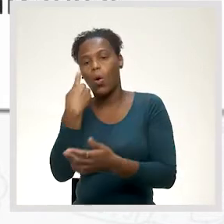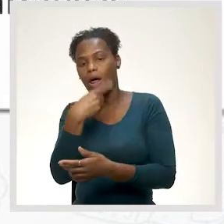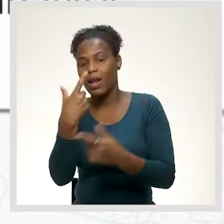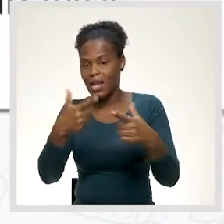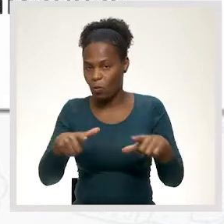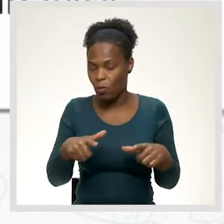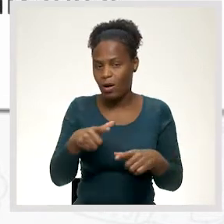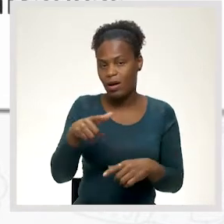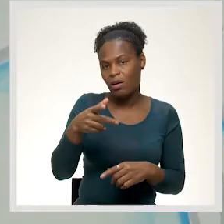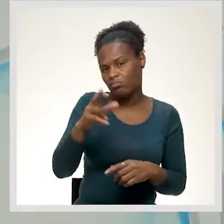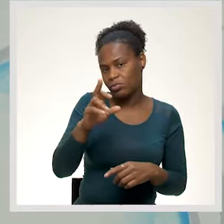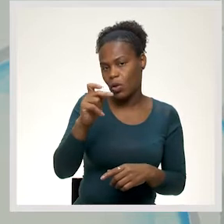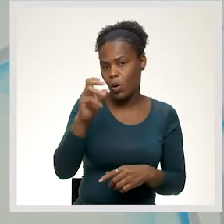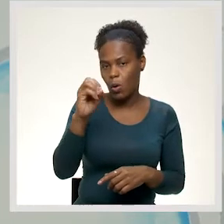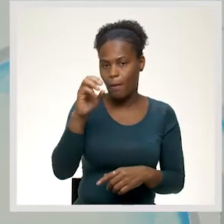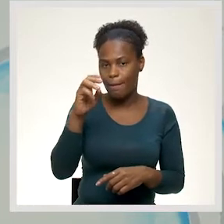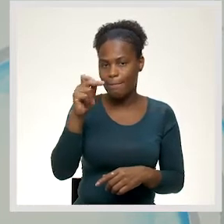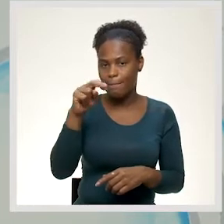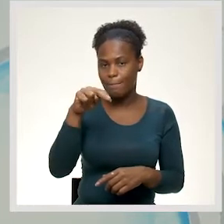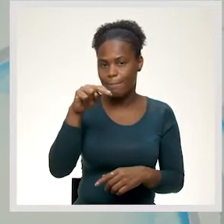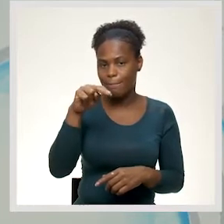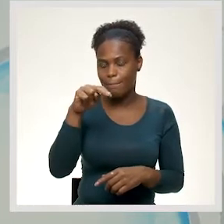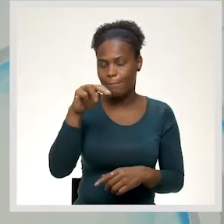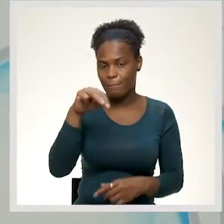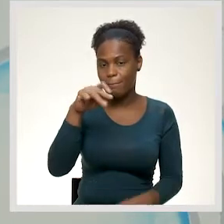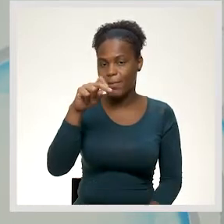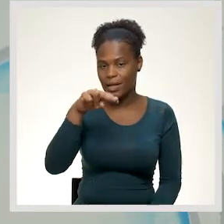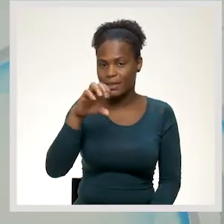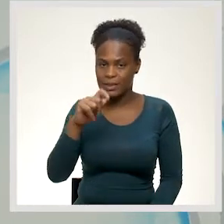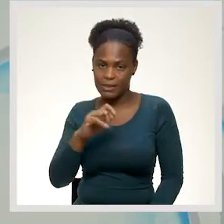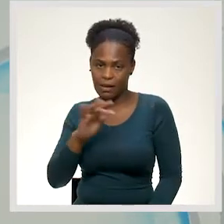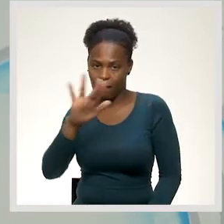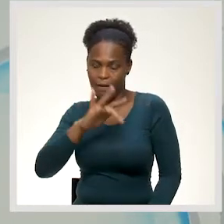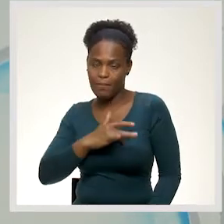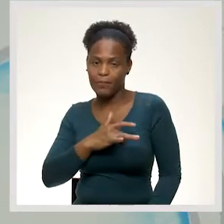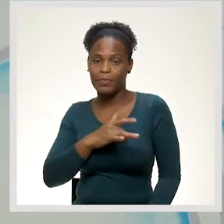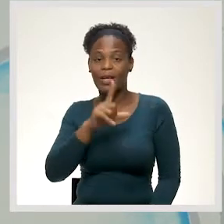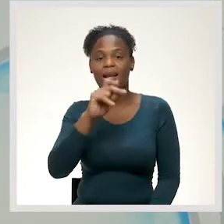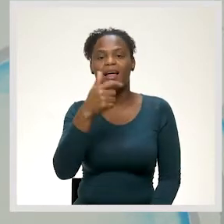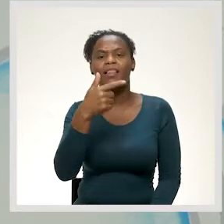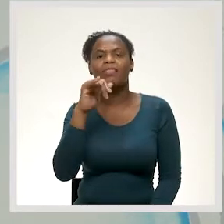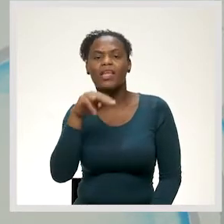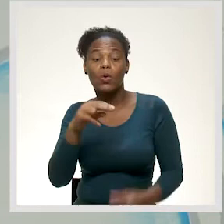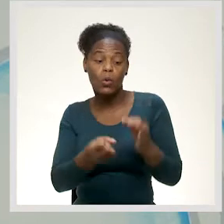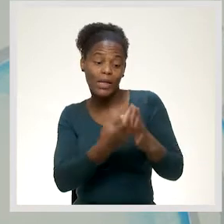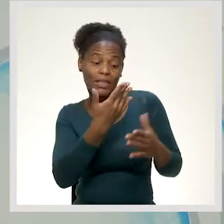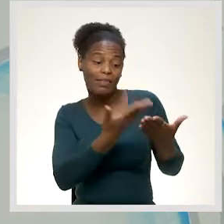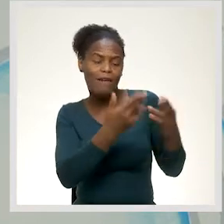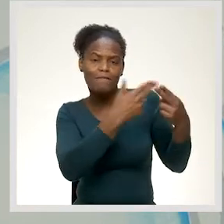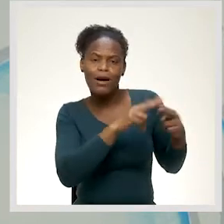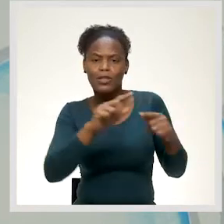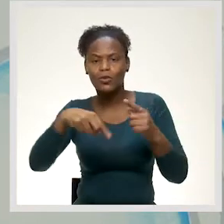língua romance. Como sabem, o latim deu origem a várias outras línguas, as